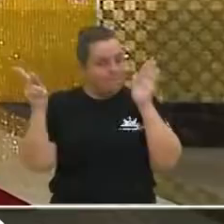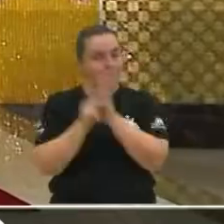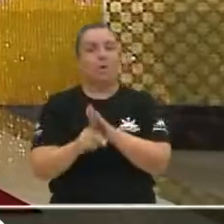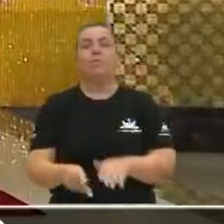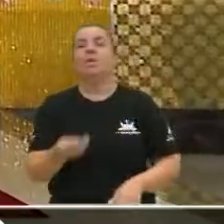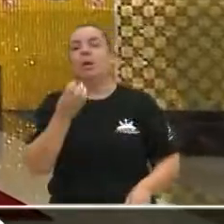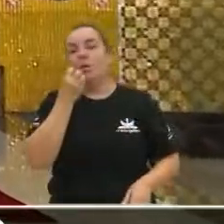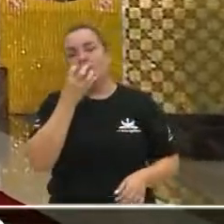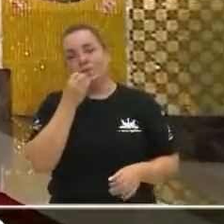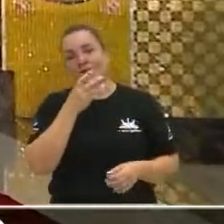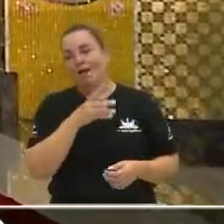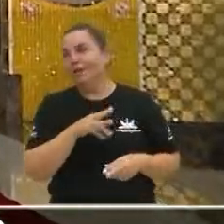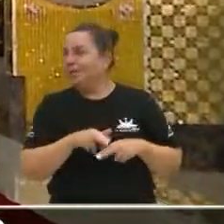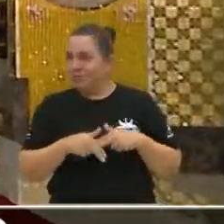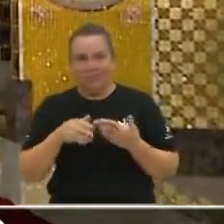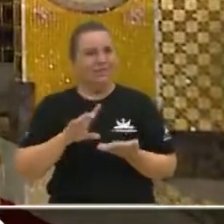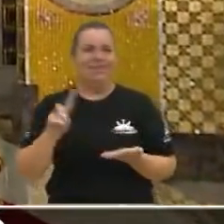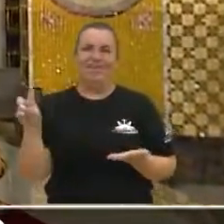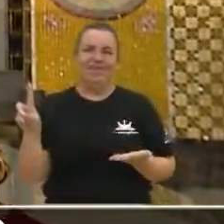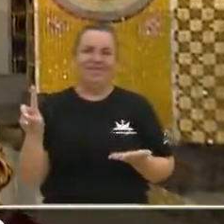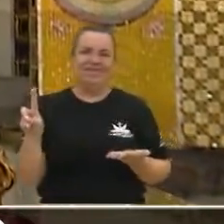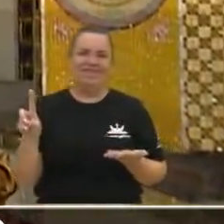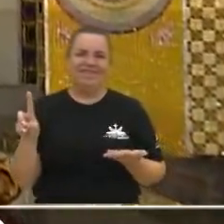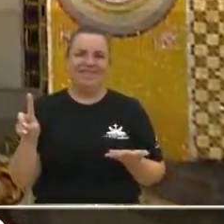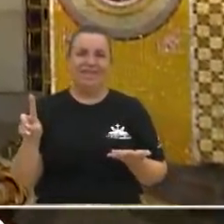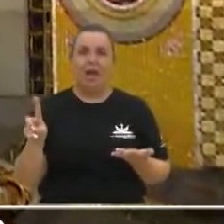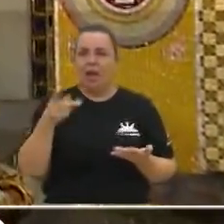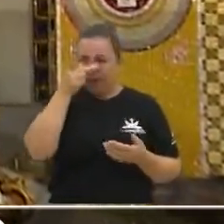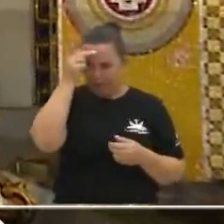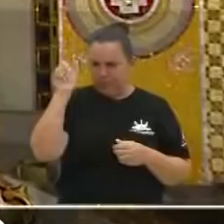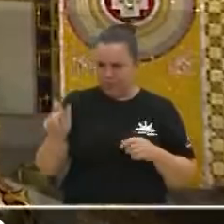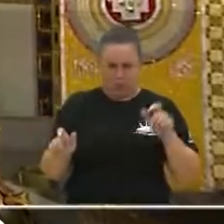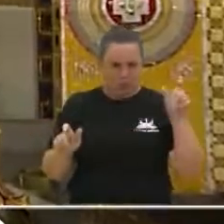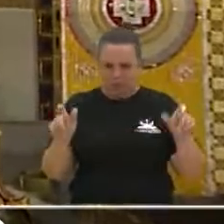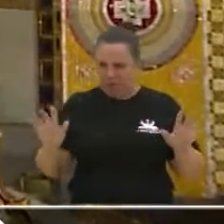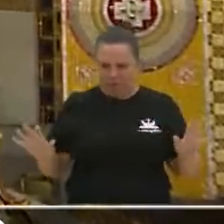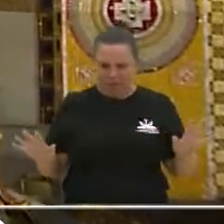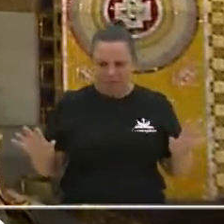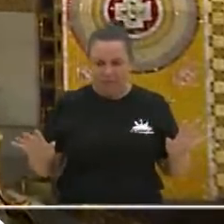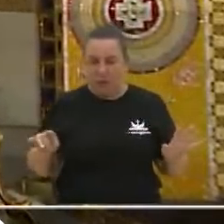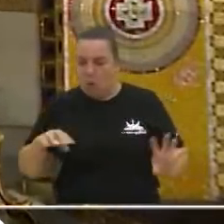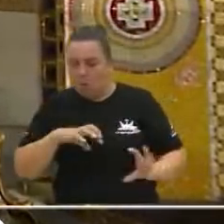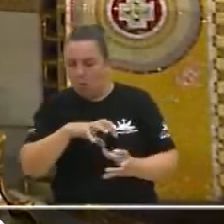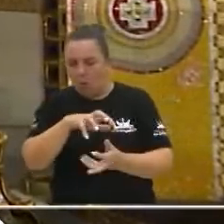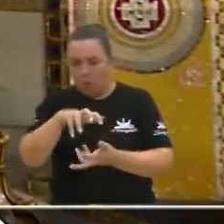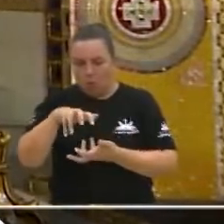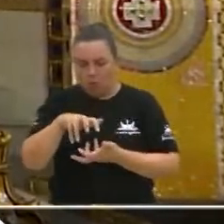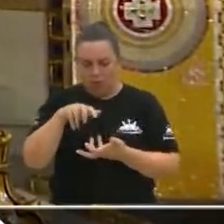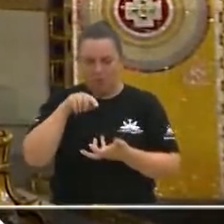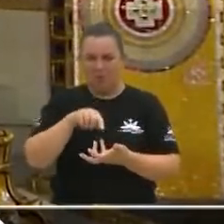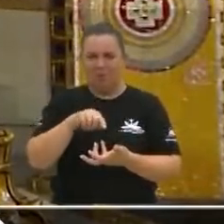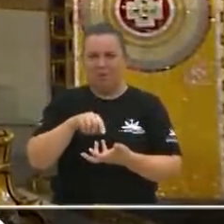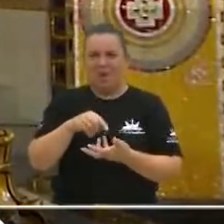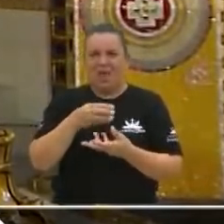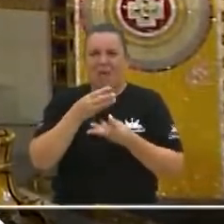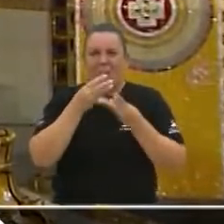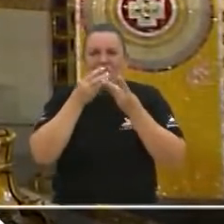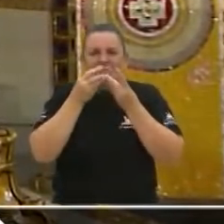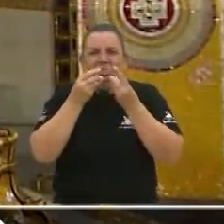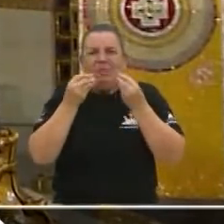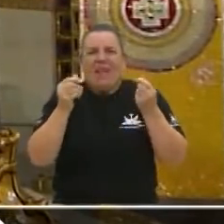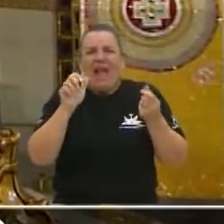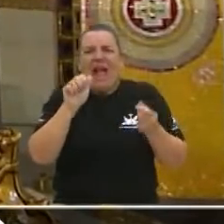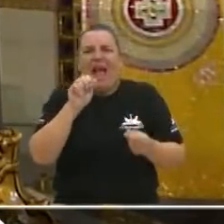por excelência o ser humano o mundo está ácido